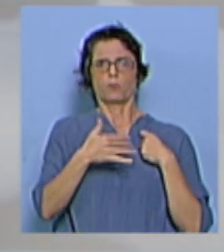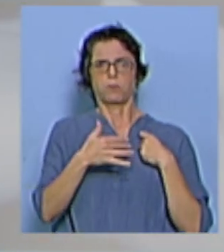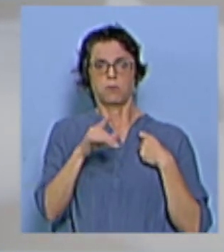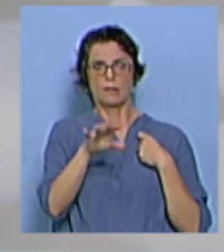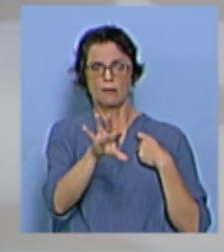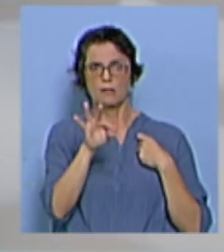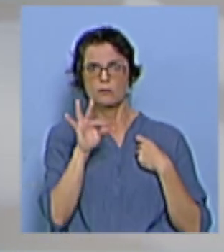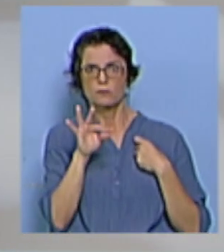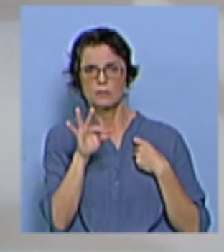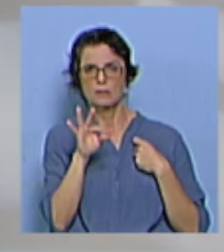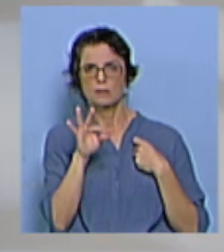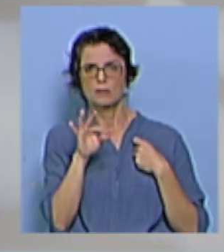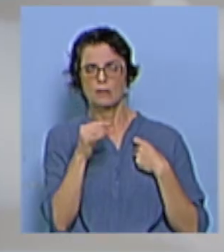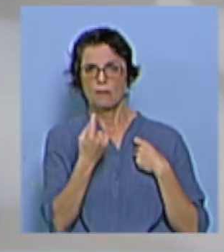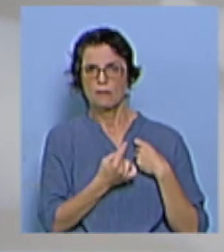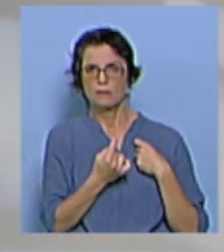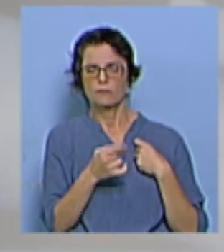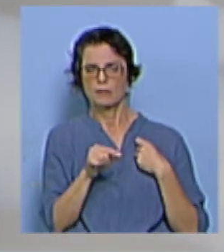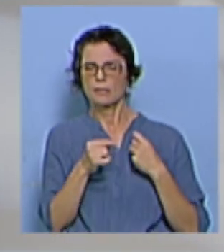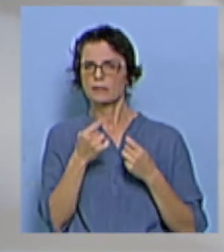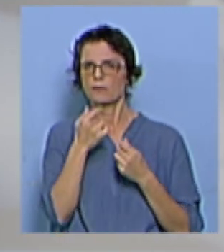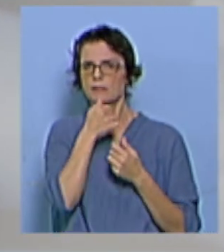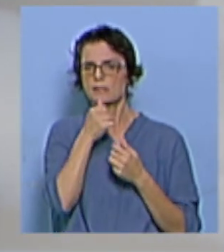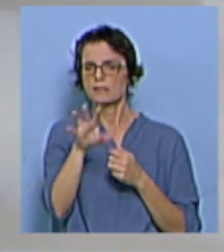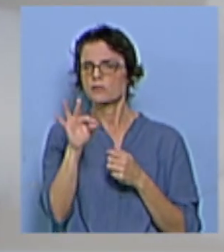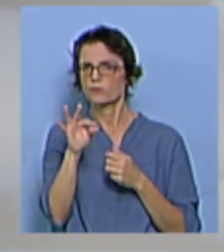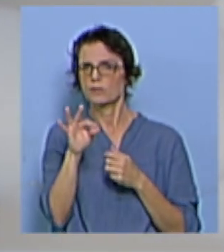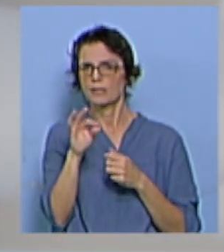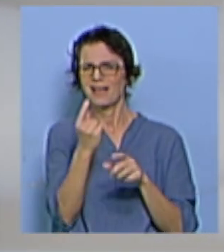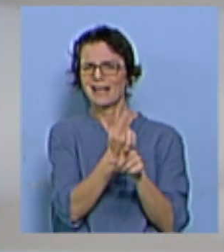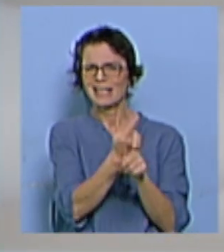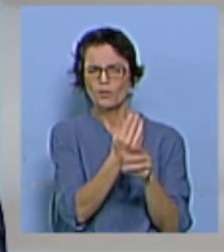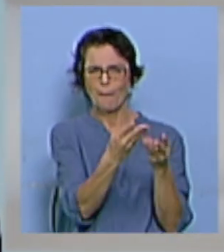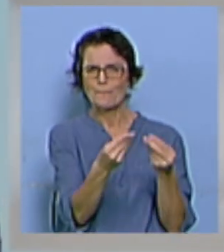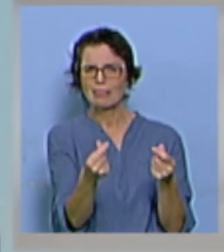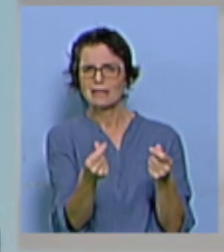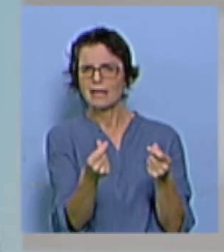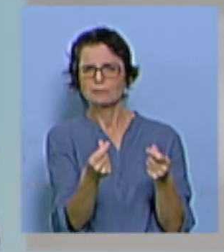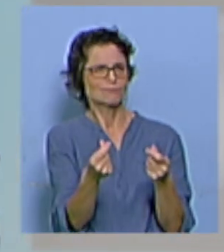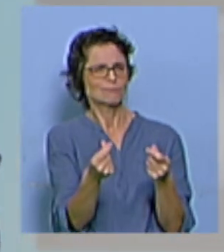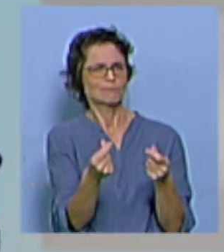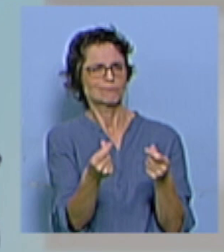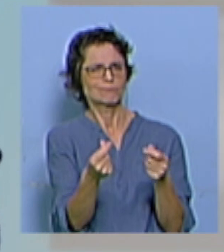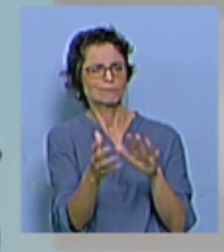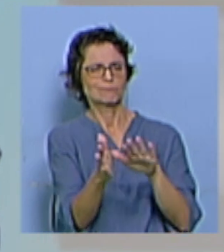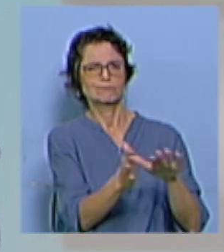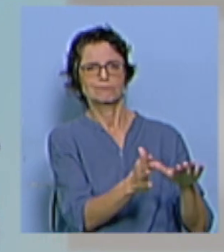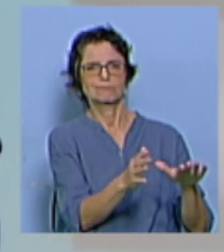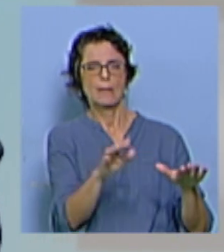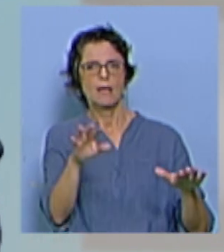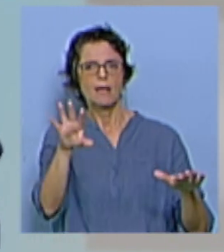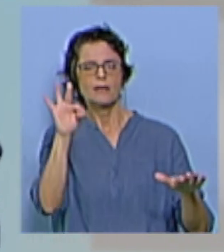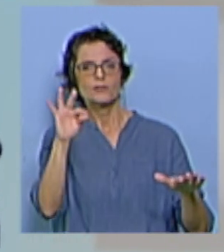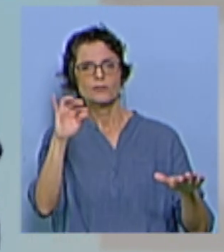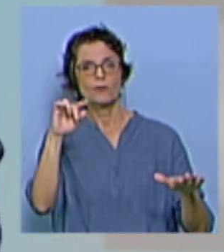escolhe não aquelas coisas mais materiais, mais que seriam de esperar num rei, mas escolhe aquilo que depois lhe pode dar